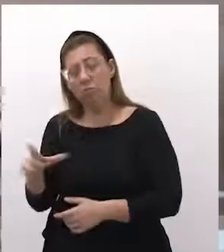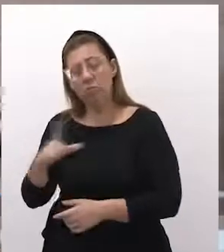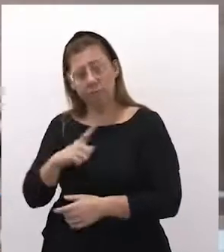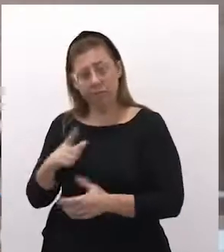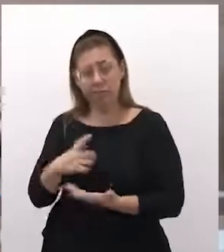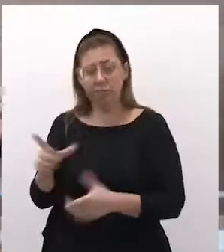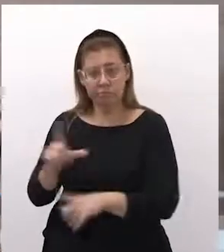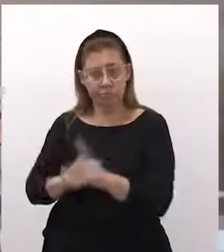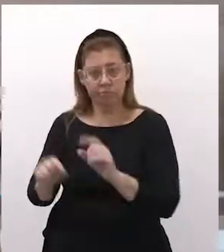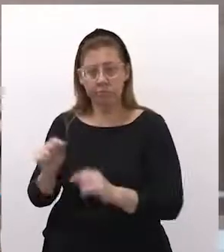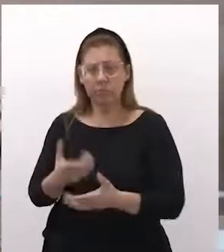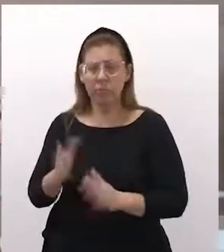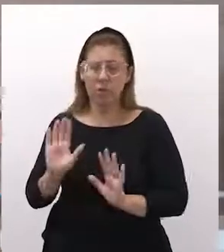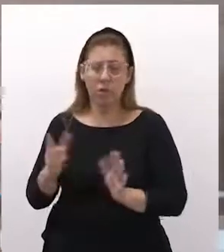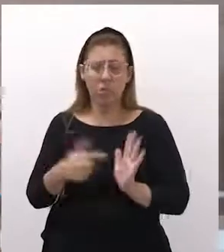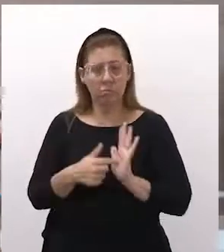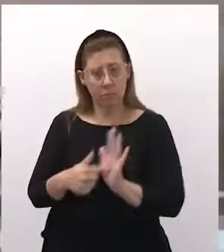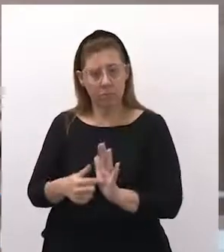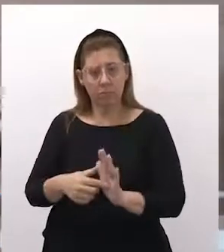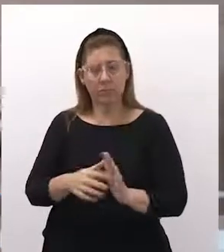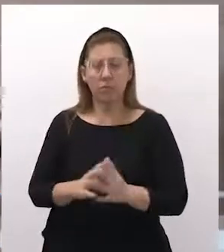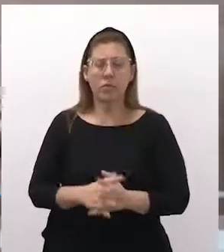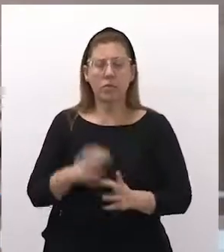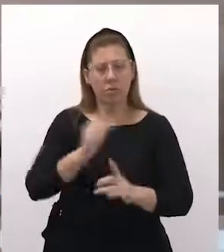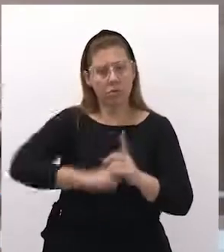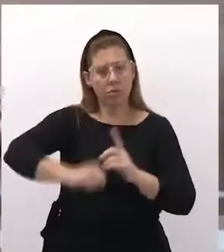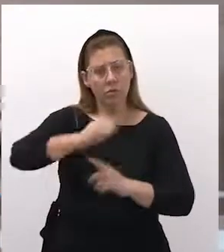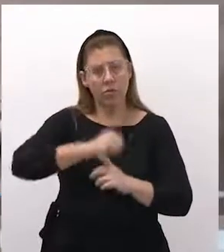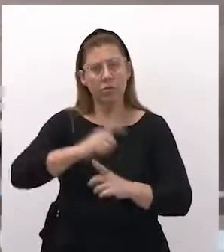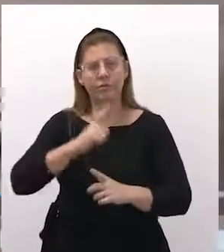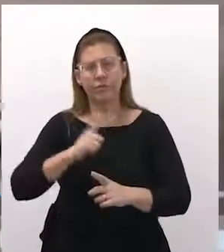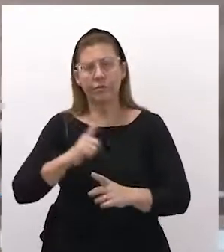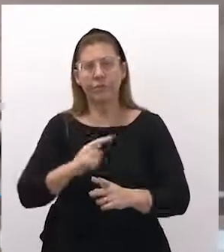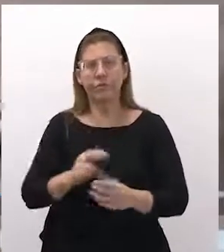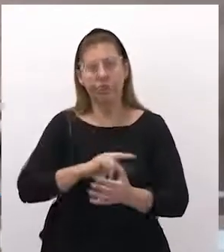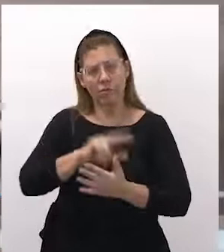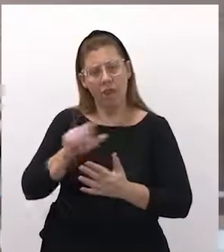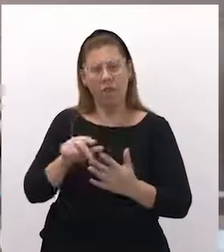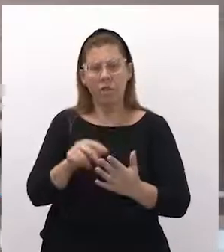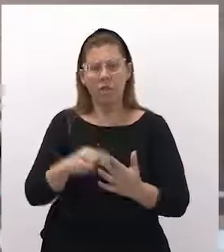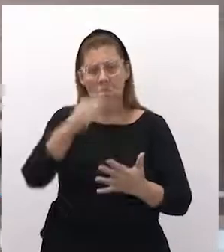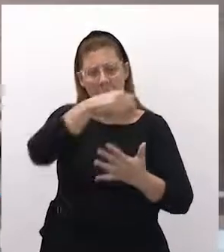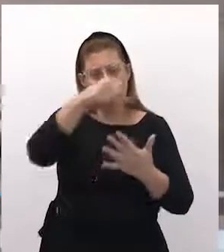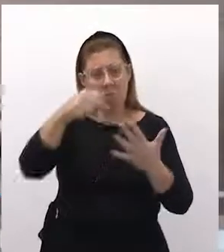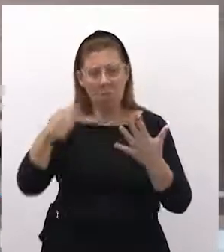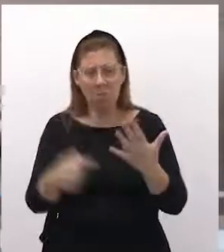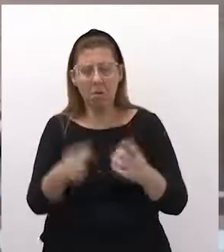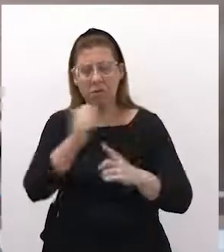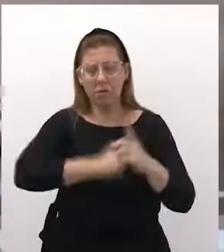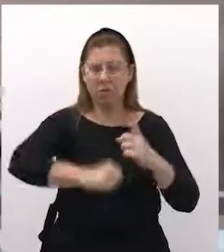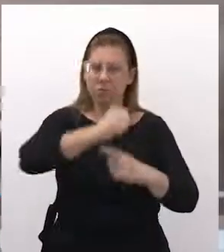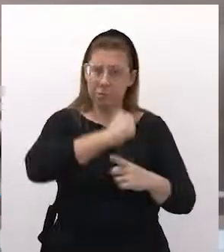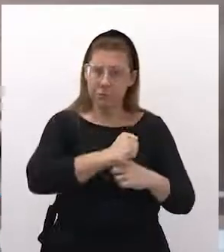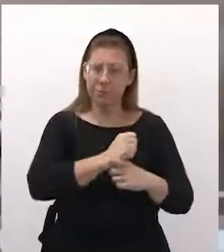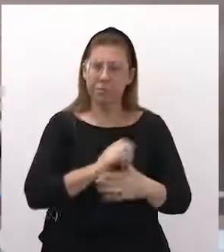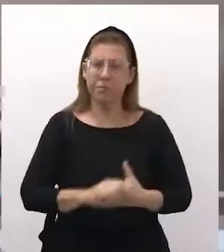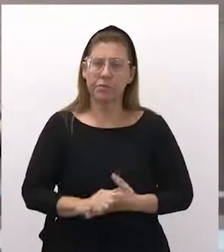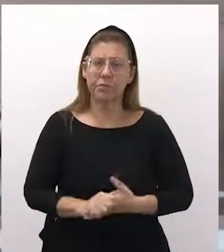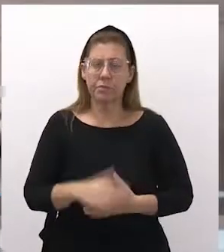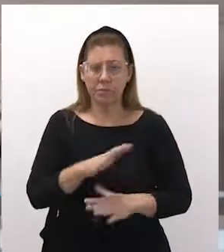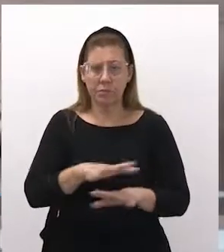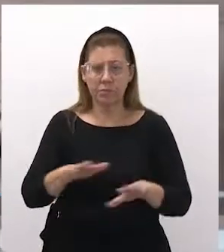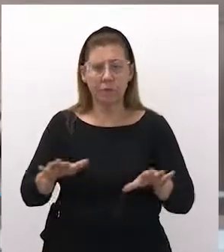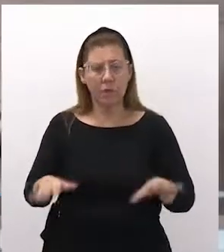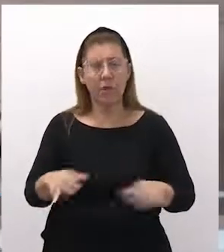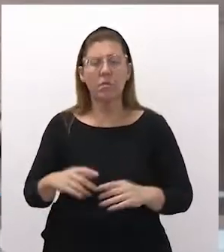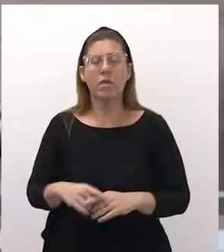eu só queria fazer essa parte. Esse sociólogo ele tem muitos outros pontos. Acho que a sociologia da infância é um